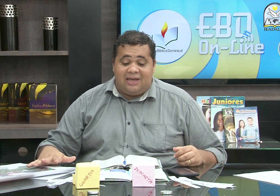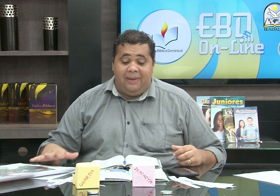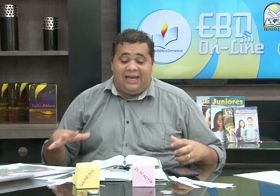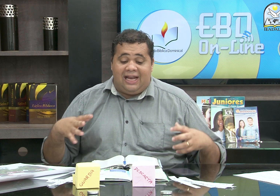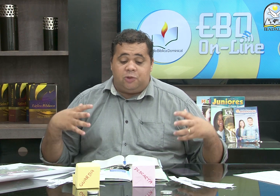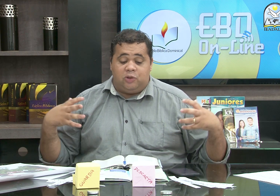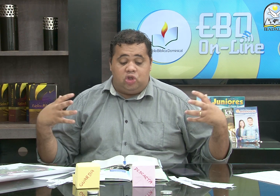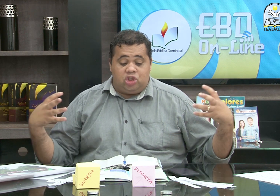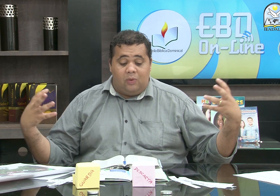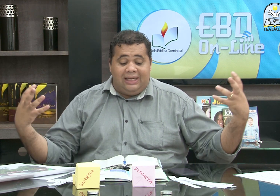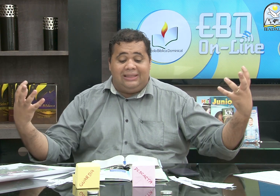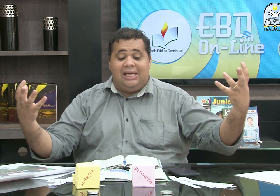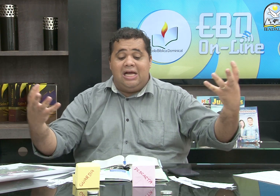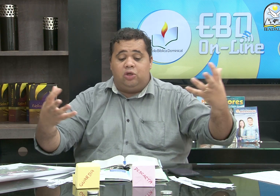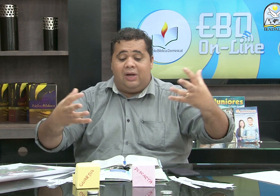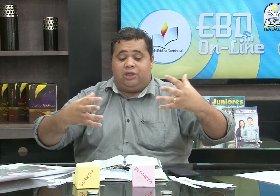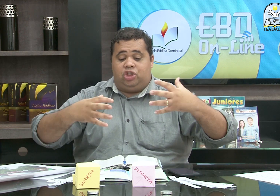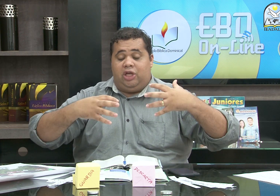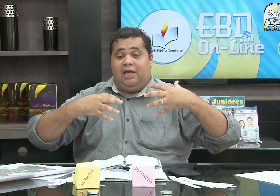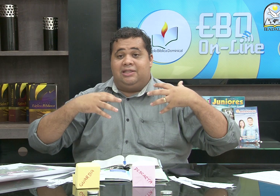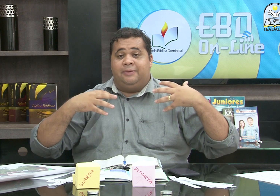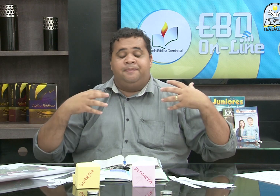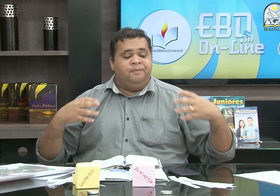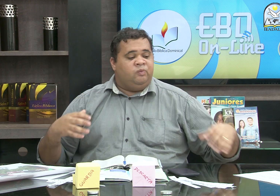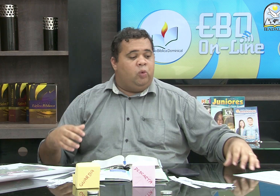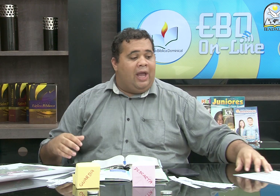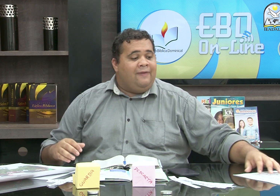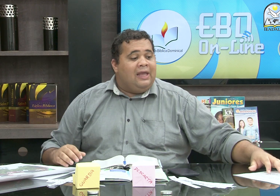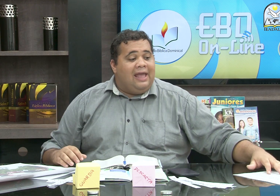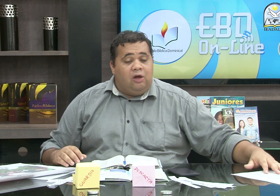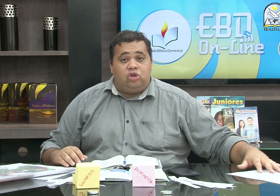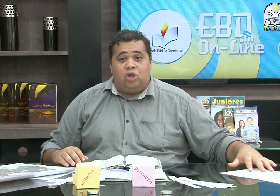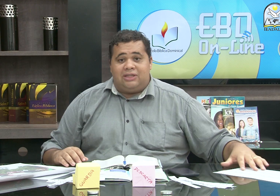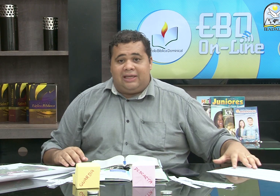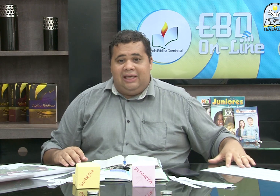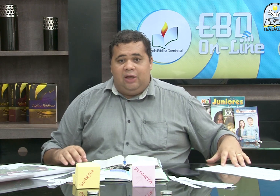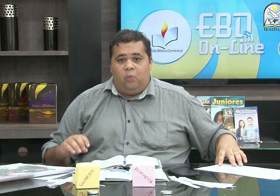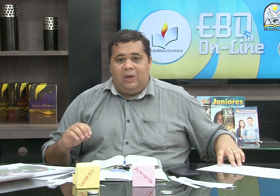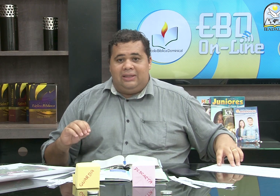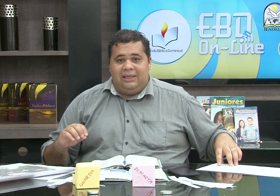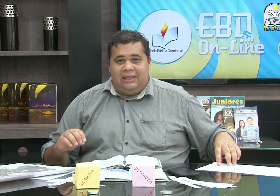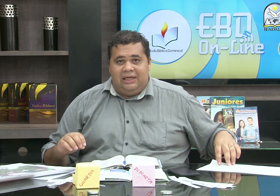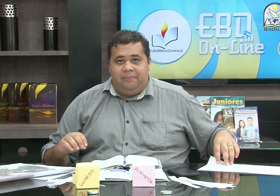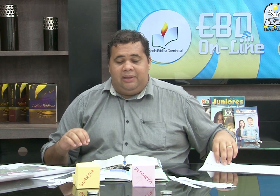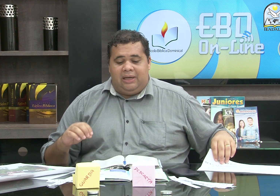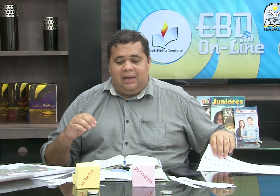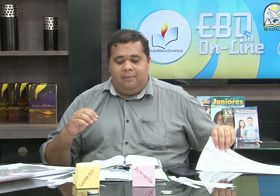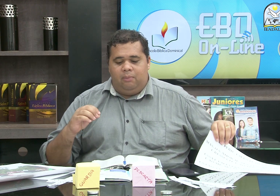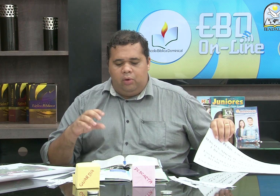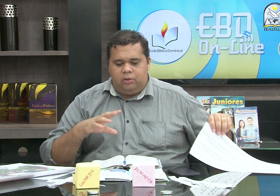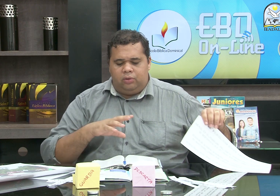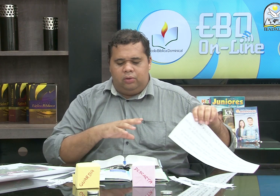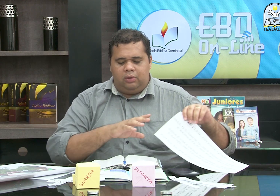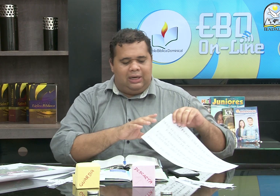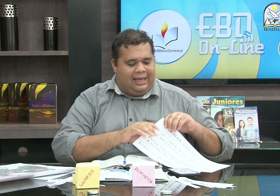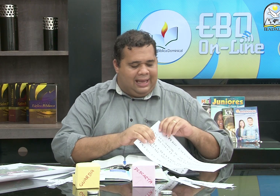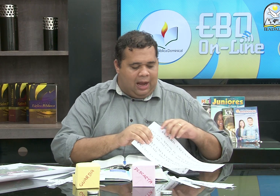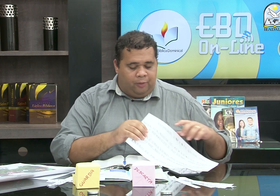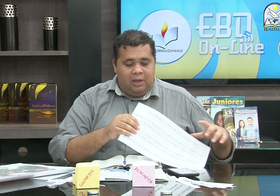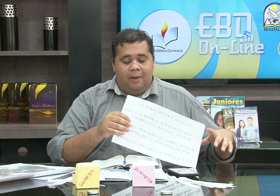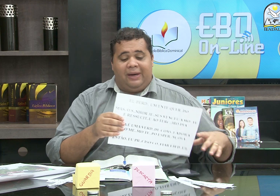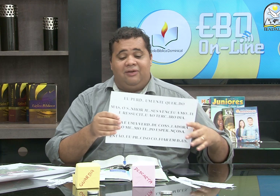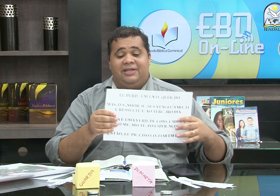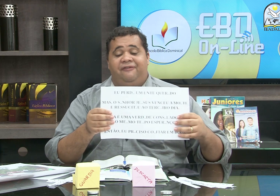precisa saber que aquelas pessoas estão lidando com a tristeza não é eu trouxe aqui uma dinâmica muito